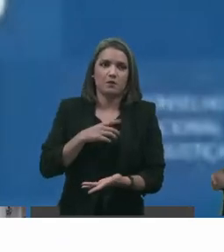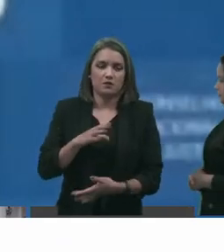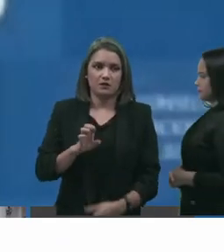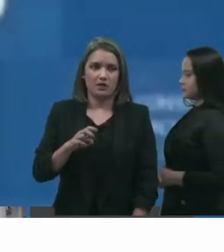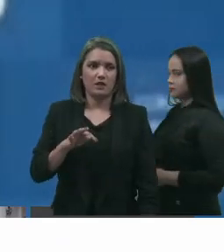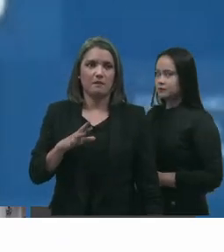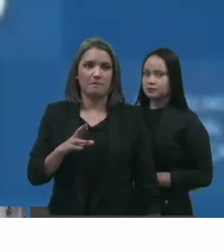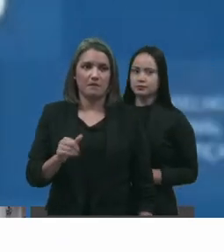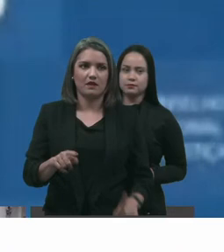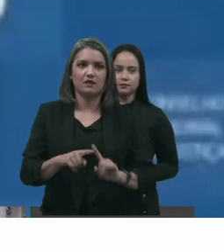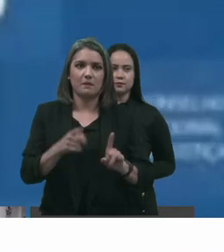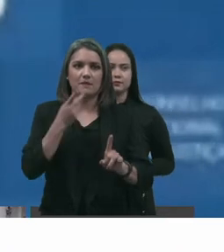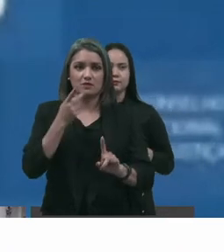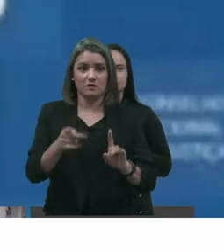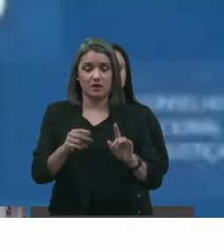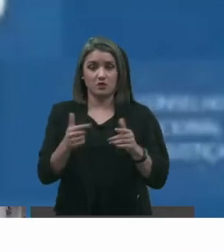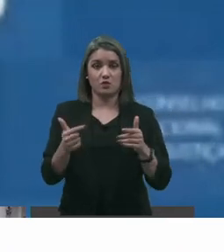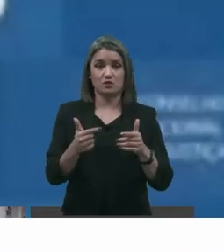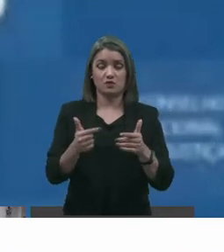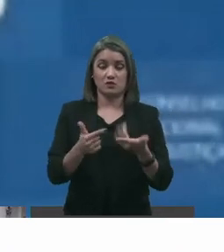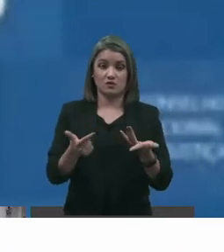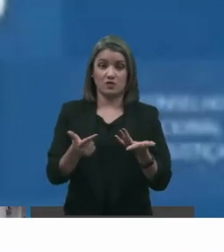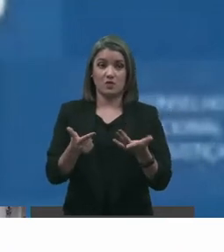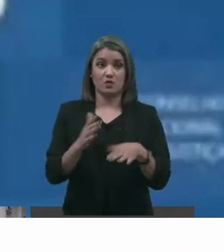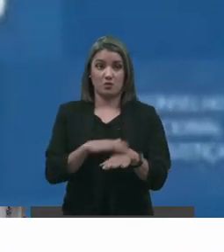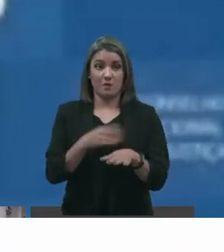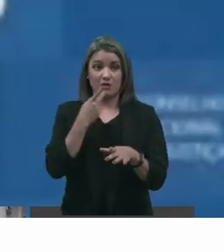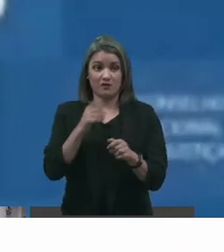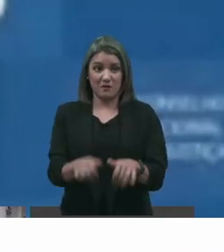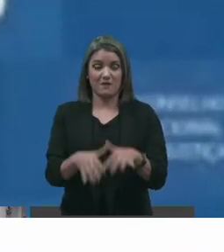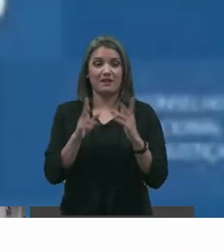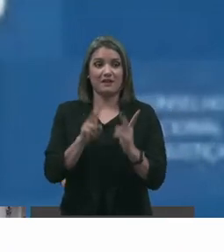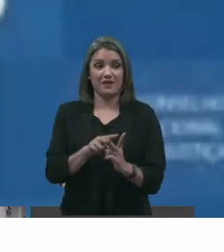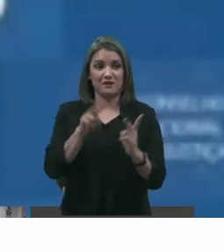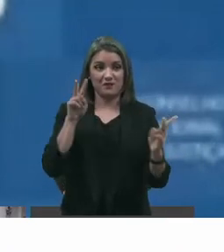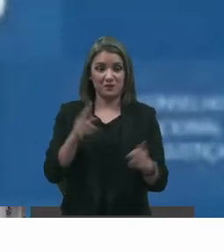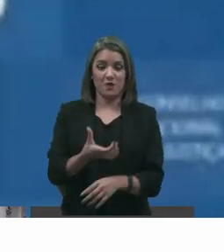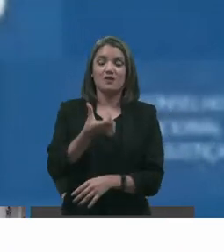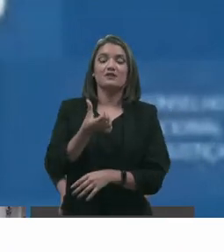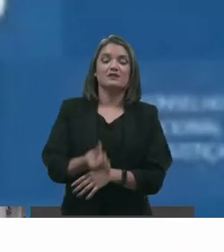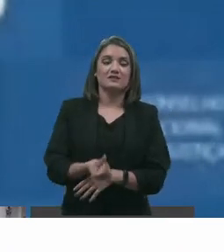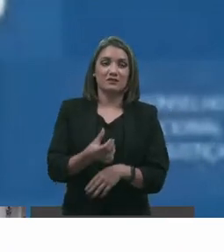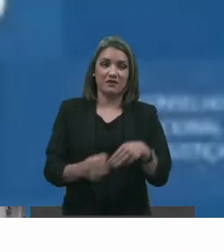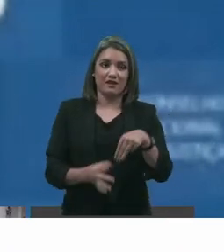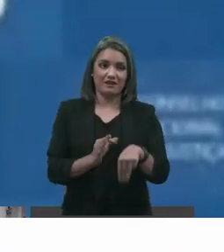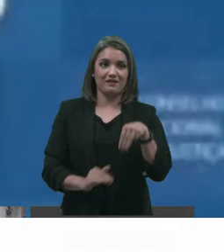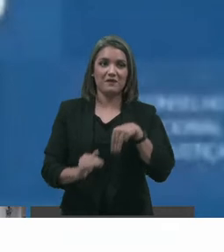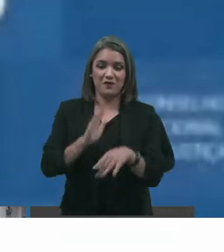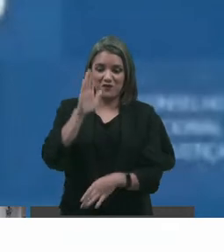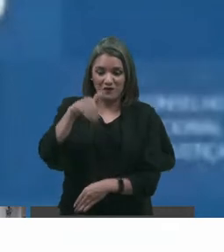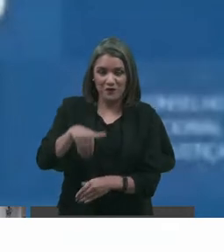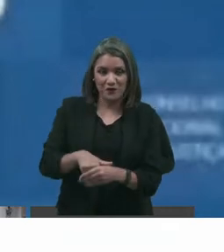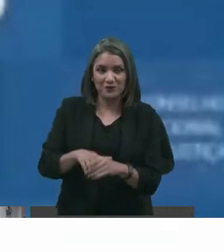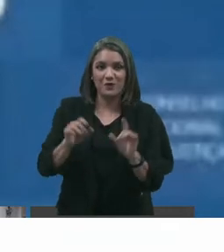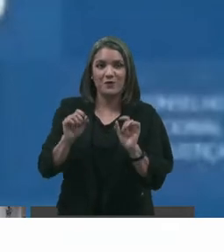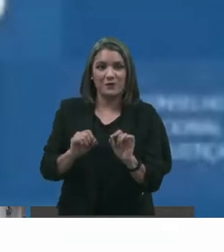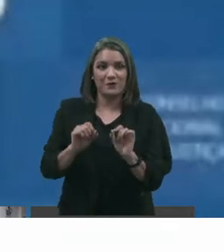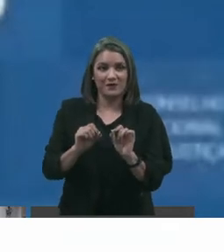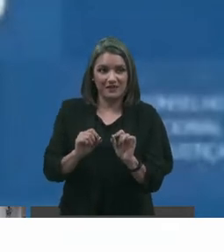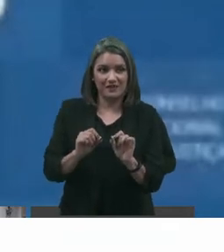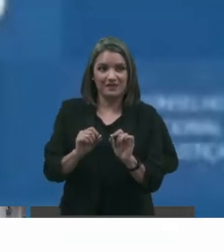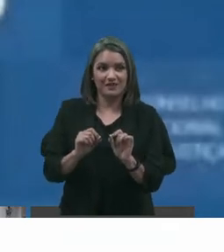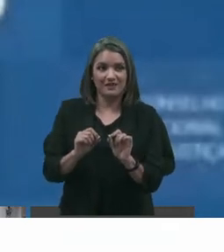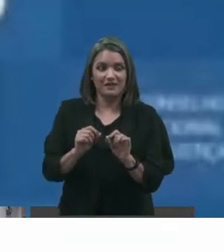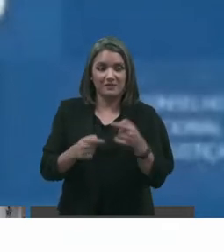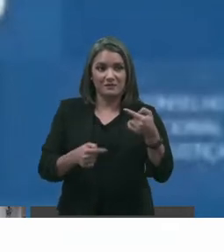me ater apenas à segunda parte, que assim diz. No plenário virtual, 6 ministros votaram pelo caráter infraconstitucional